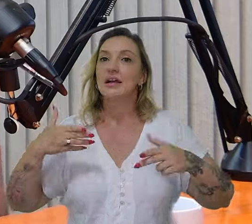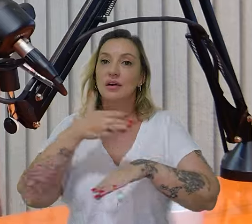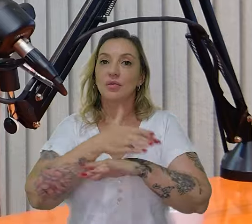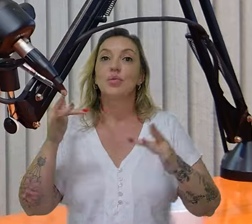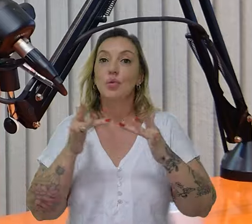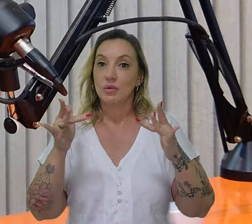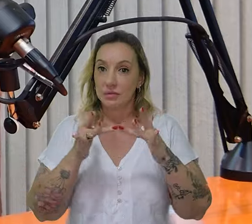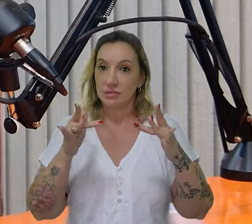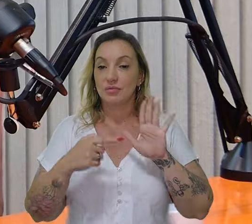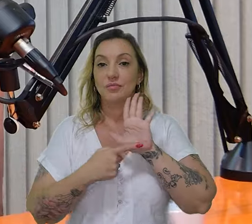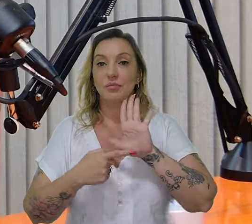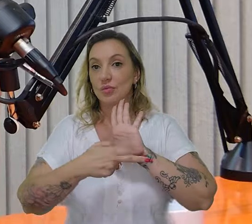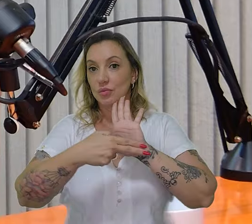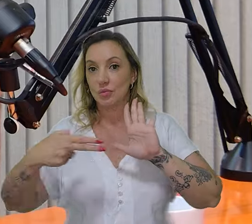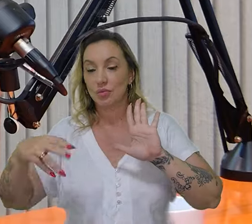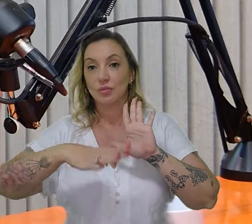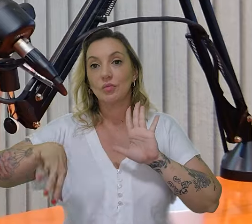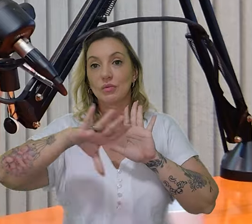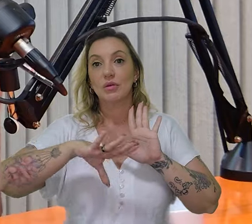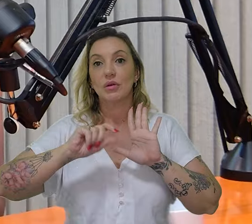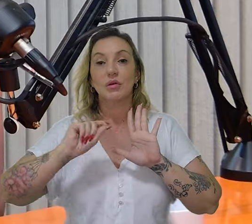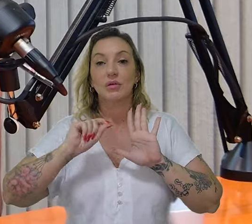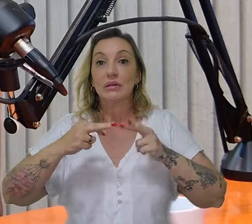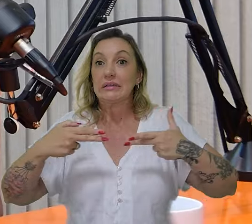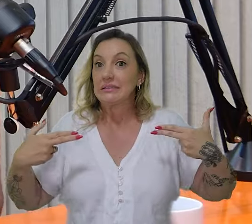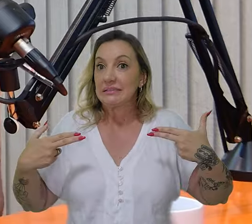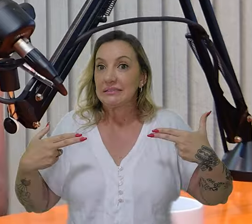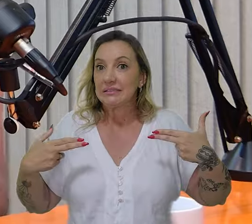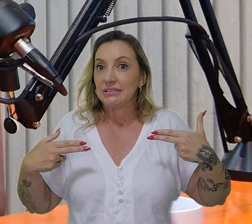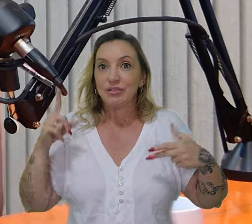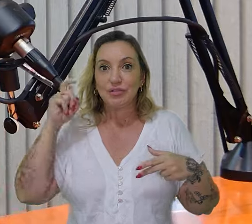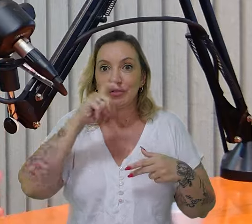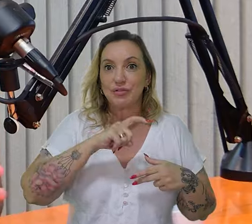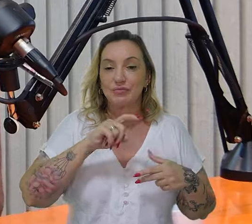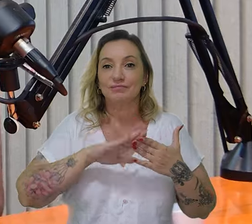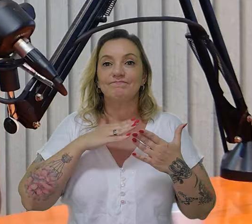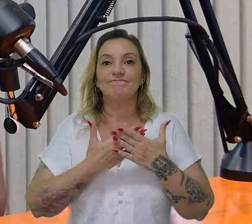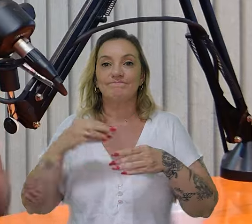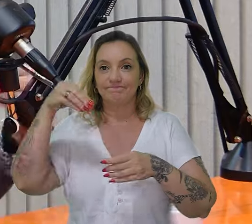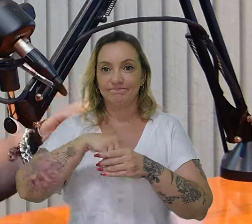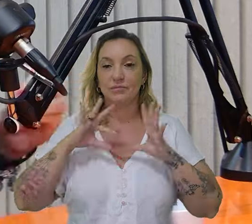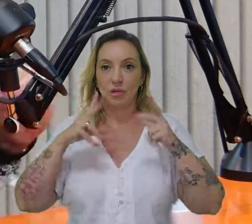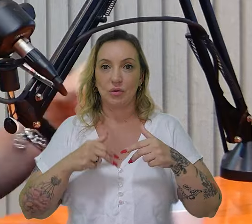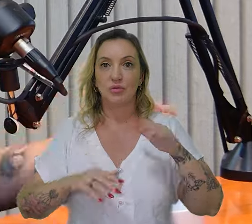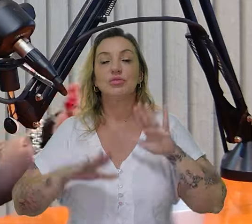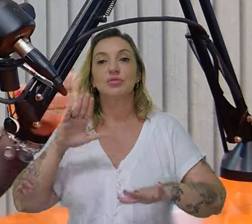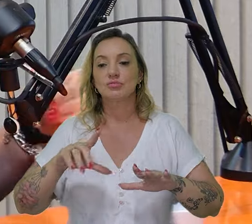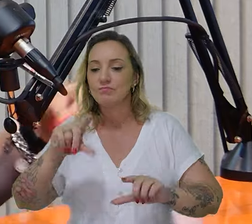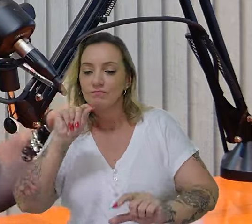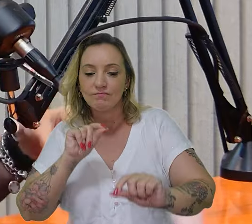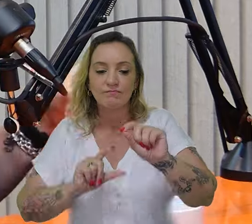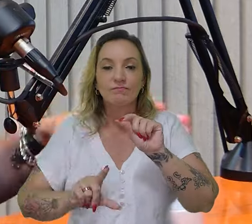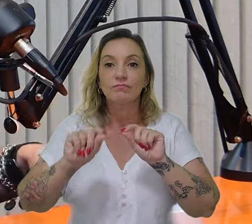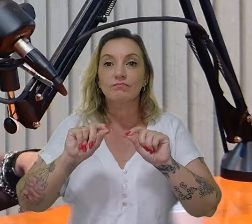contato que aí a gente mostra tudo para ver porque é tanta coisa que é difícil uma escola que coloque tudo geralmente a escola pincela ali